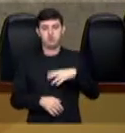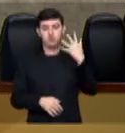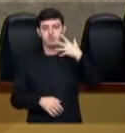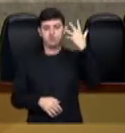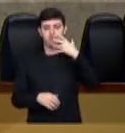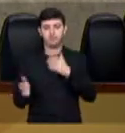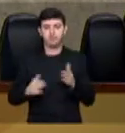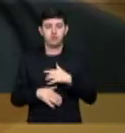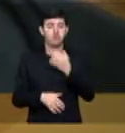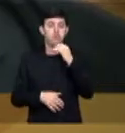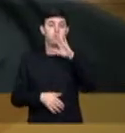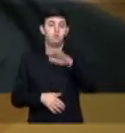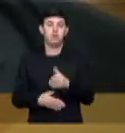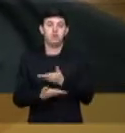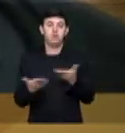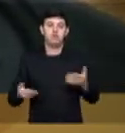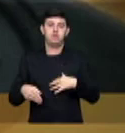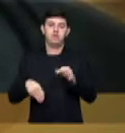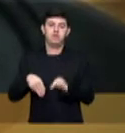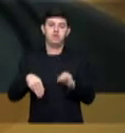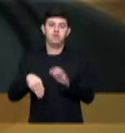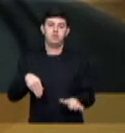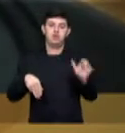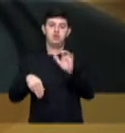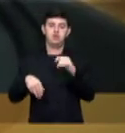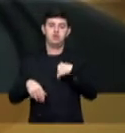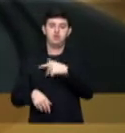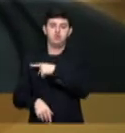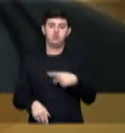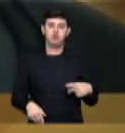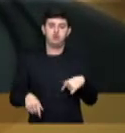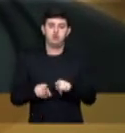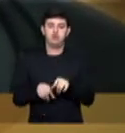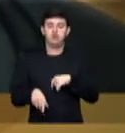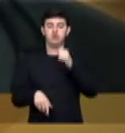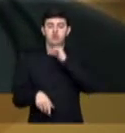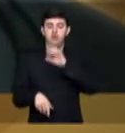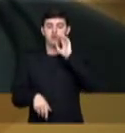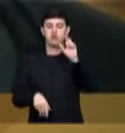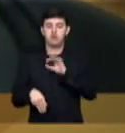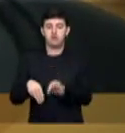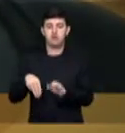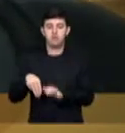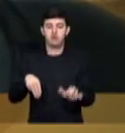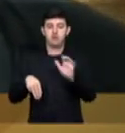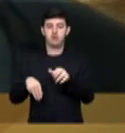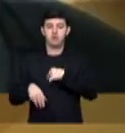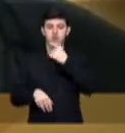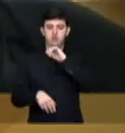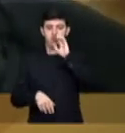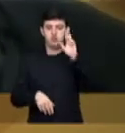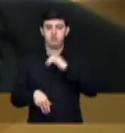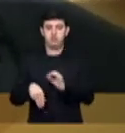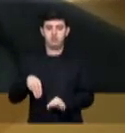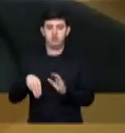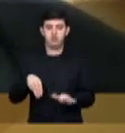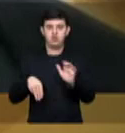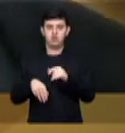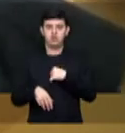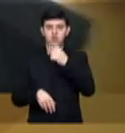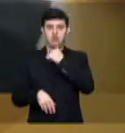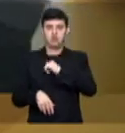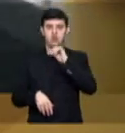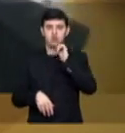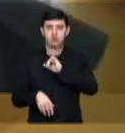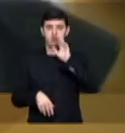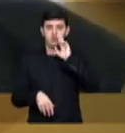Muito boa tarde, senhor ministro, presidente, senhoras ministras, senhores ministros, senhores advogados, senhor advogado-geral